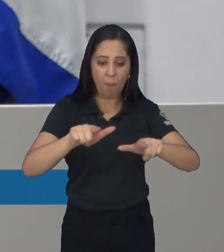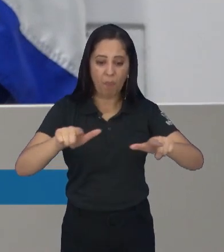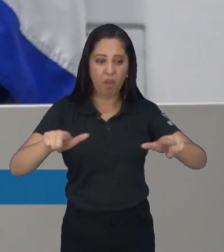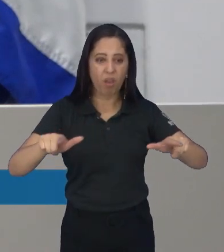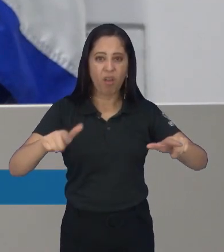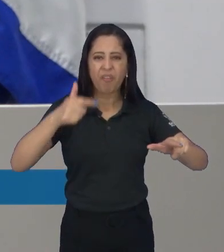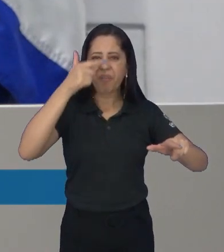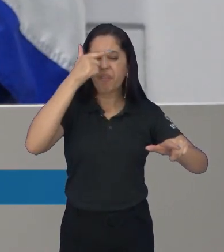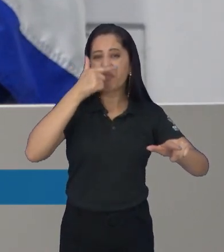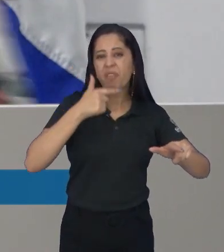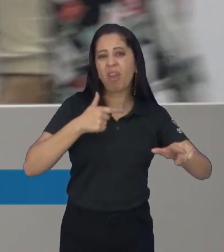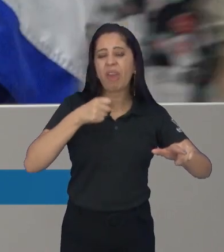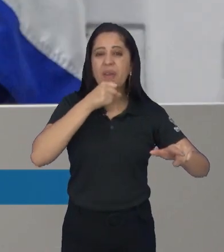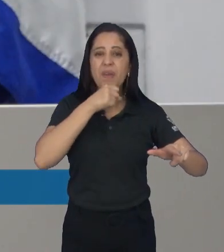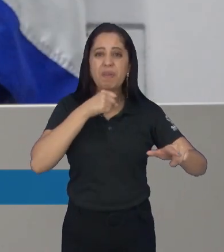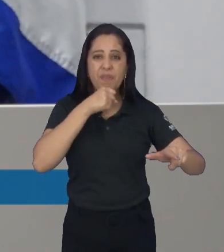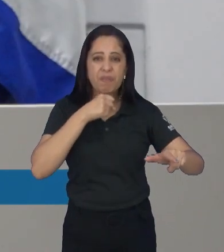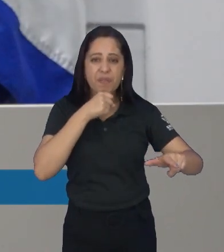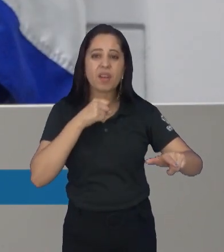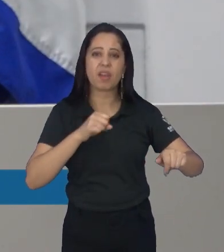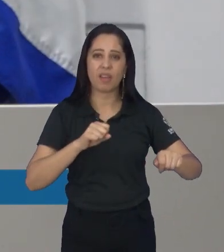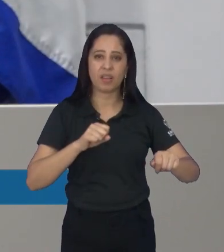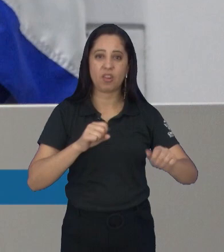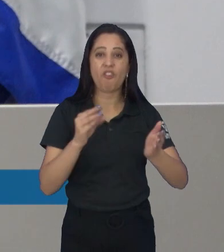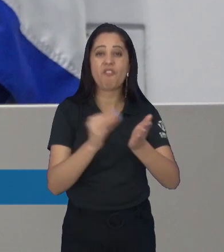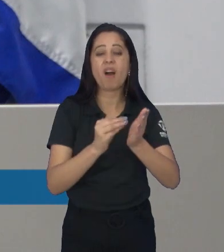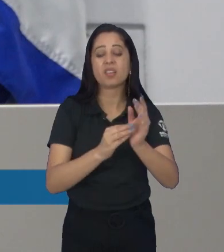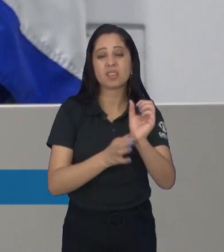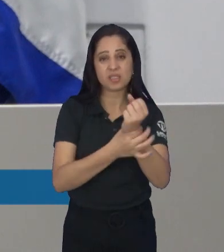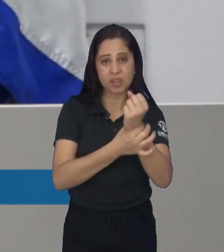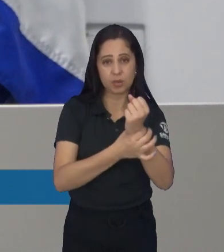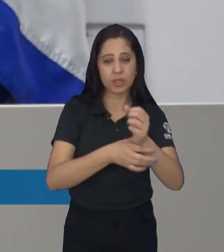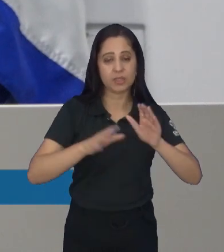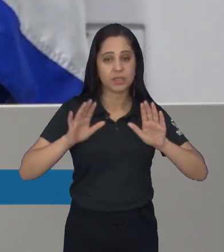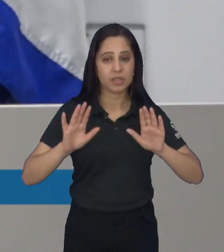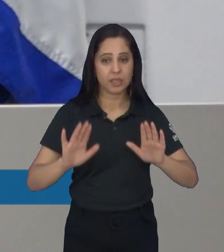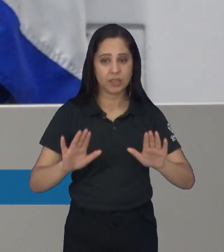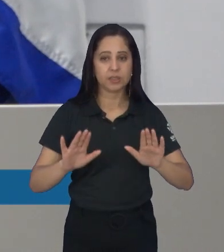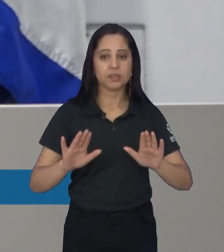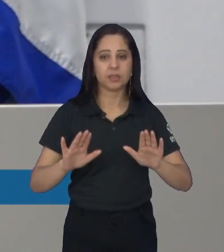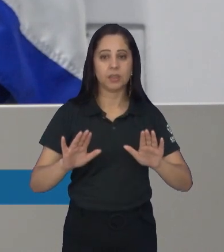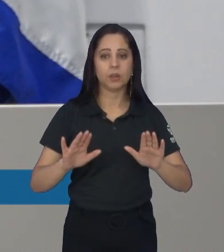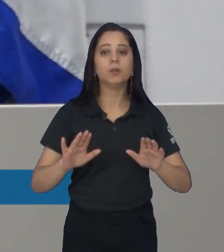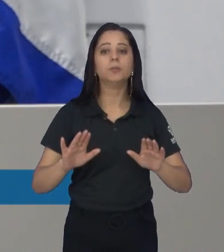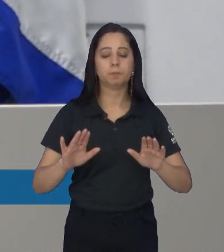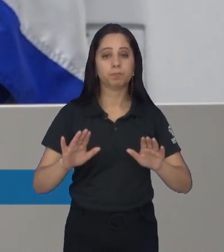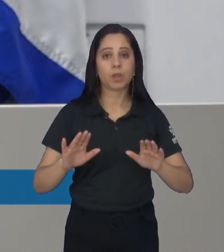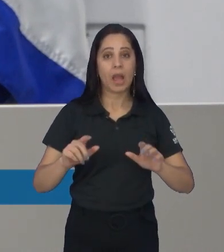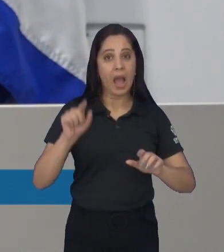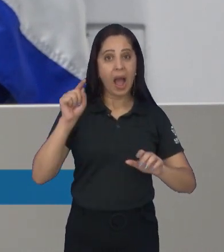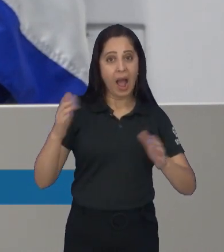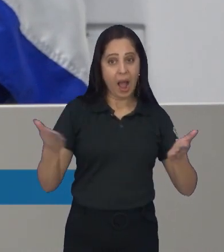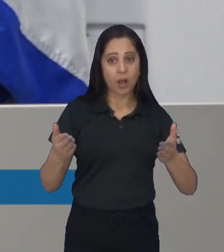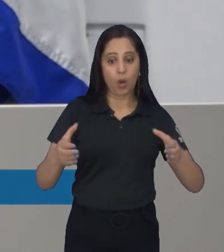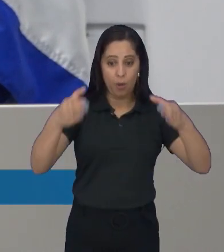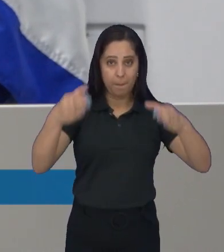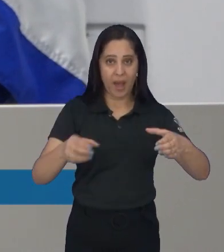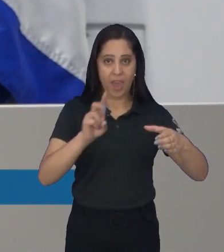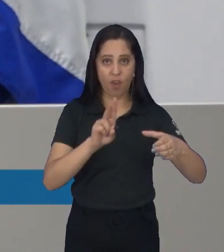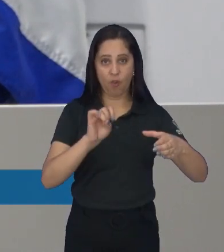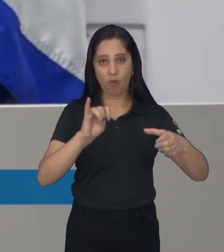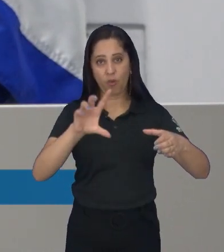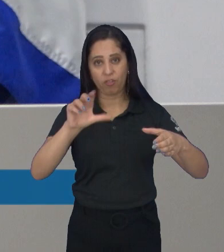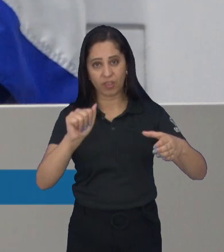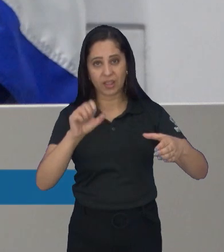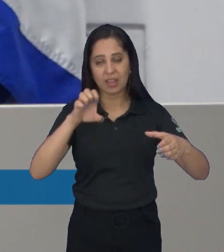muitos problemas e muitos relatos então a tentativa de abrir acho que a cidade comprou essa ideia os moradores da Vila Ema compraram essa ideia